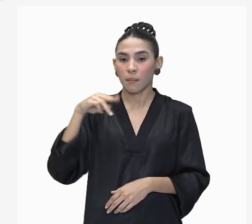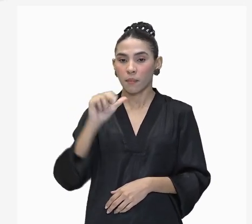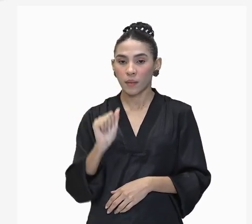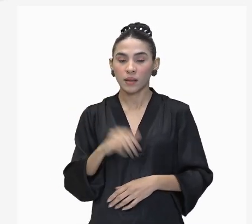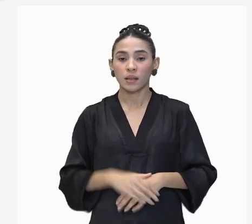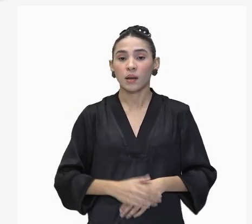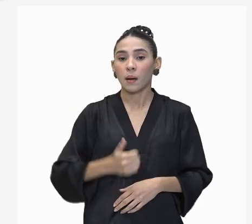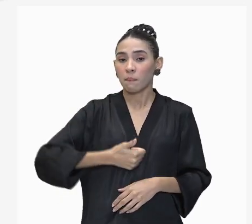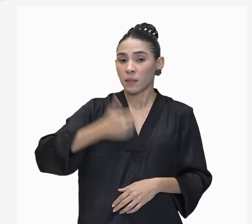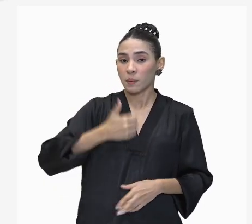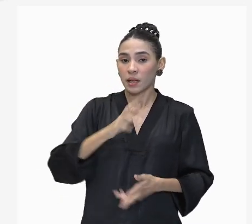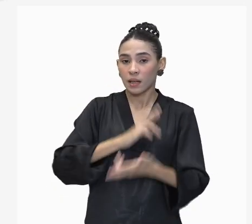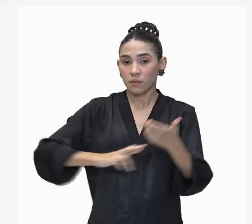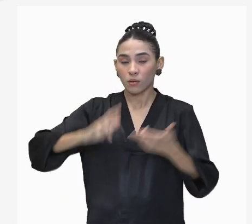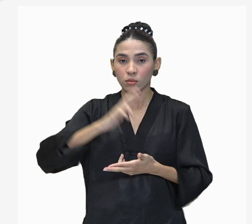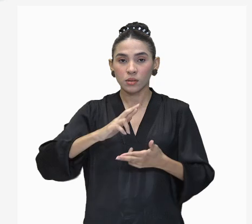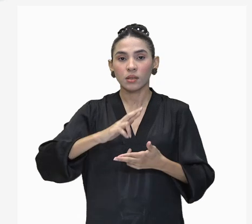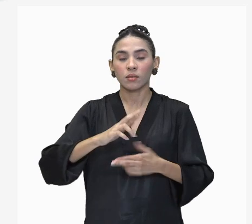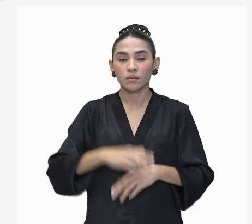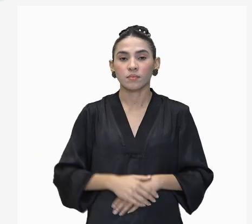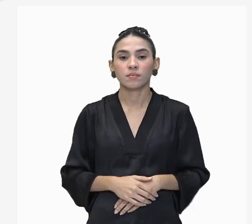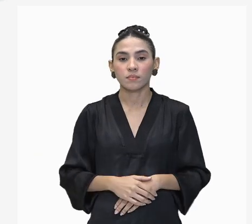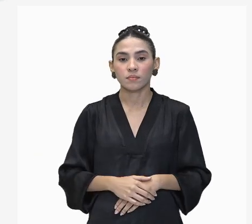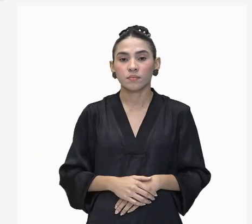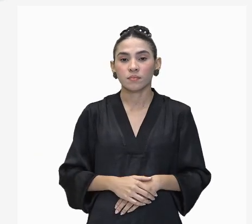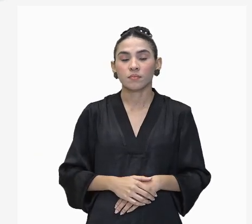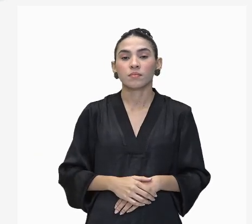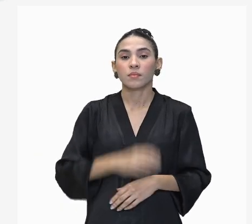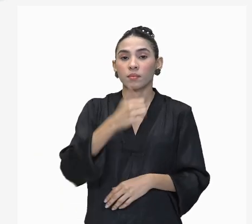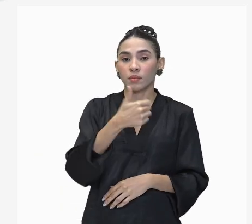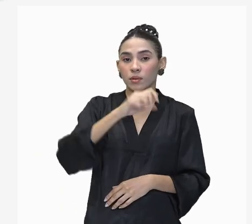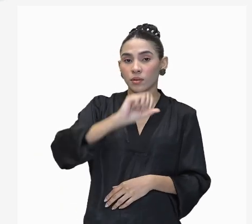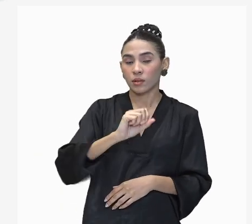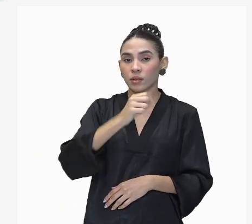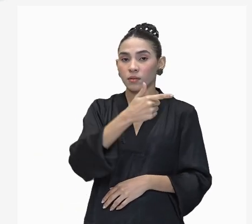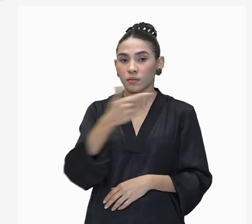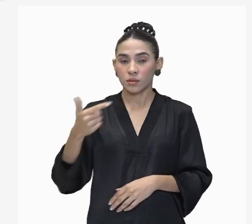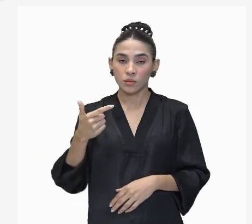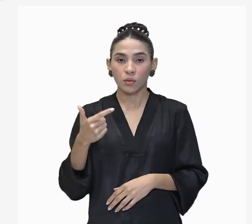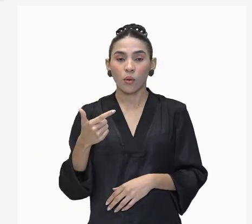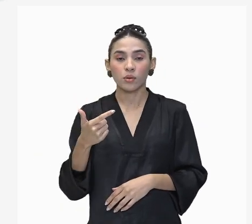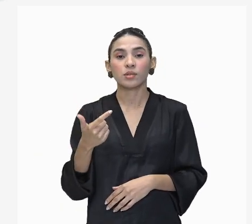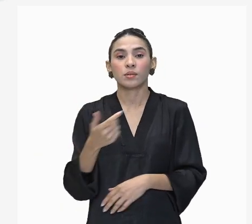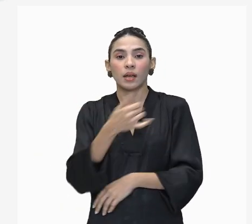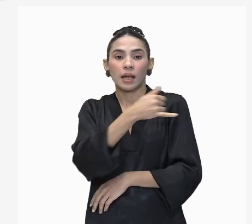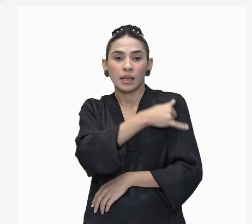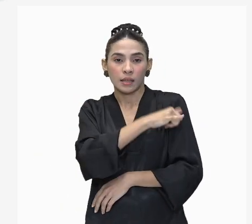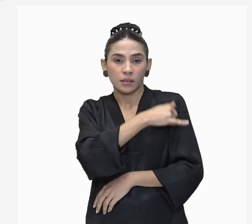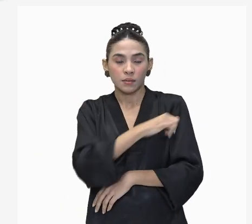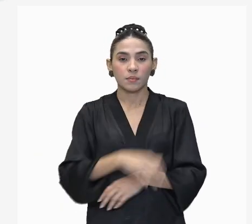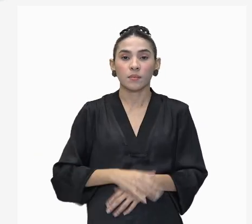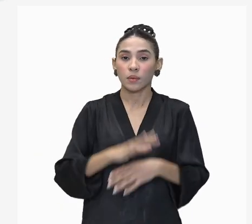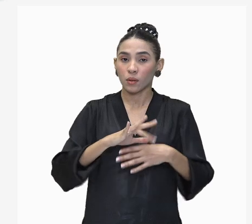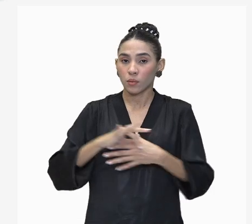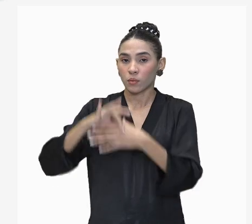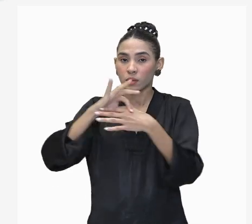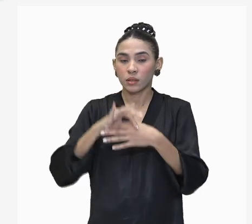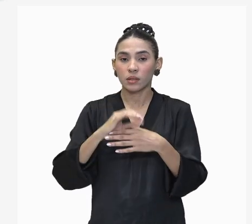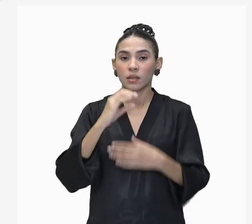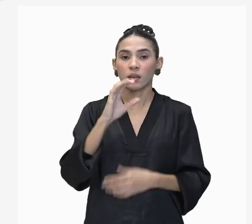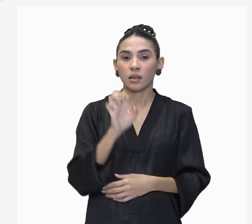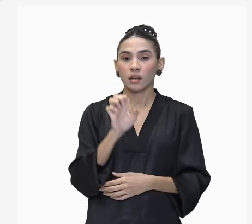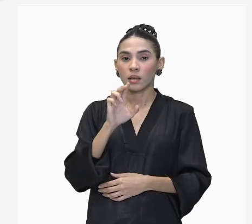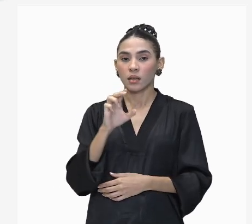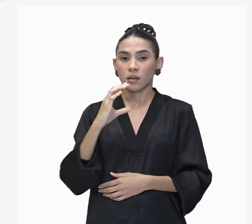levante do tenentismo ocorrido em 1922 no Rio de Janeiro. Seu líder foi